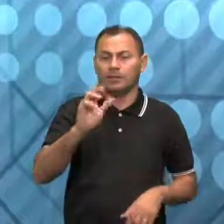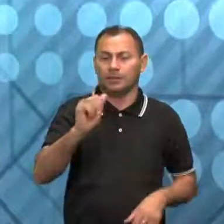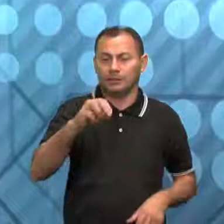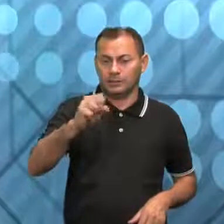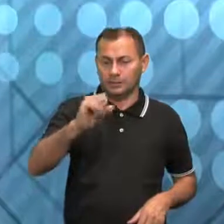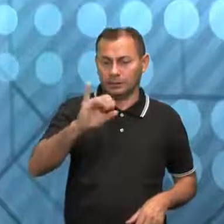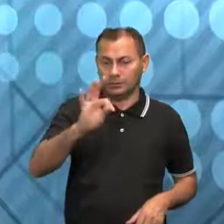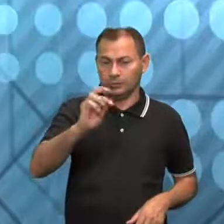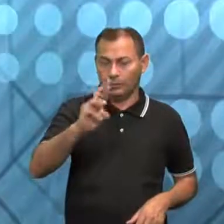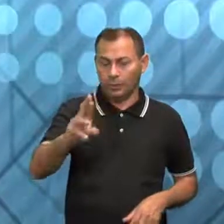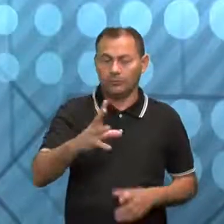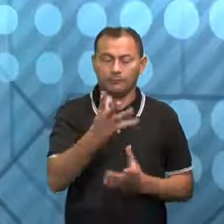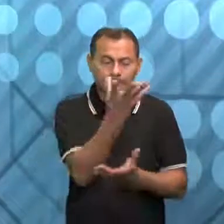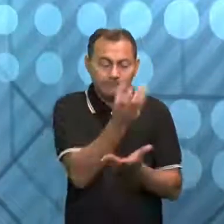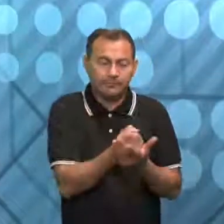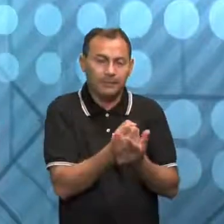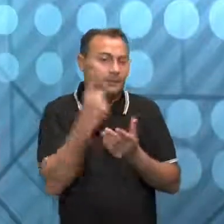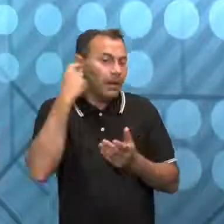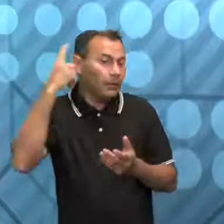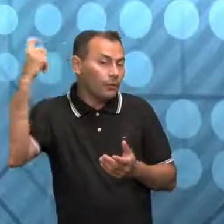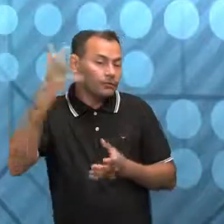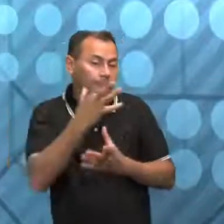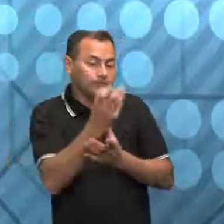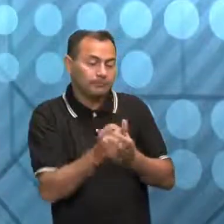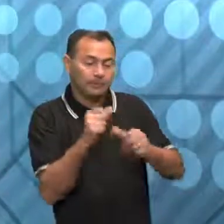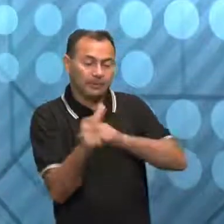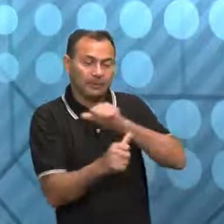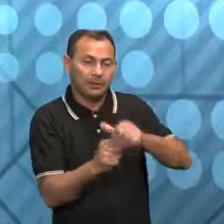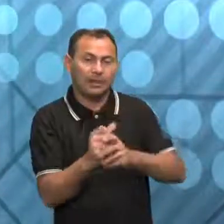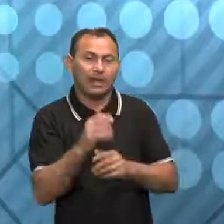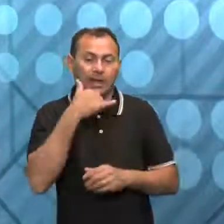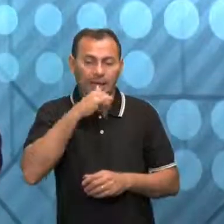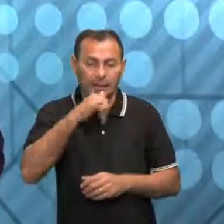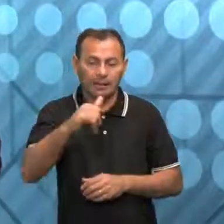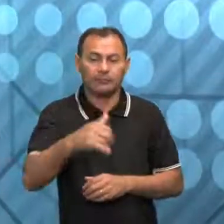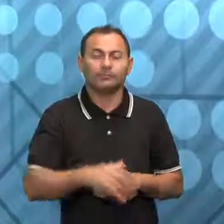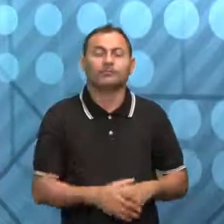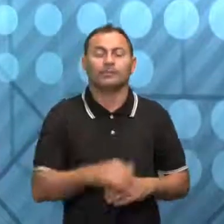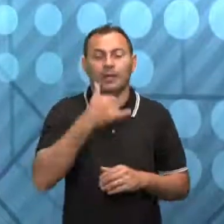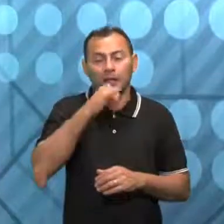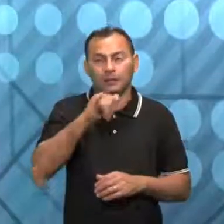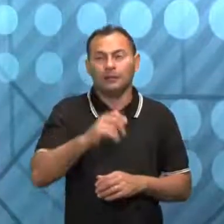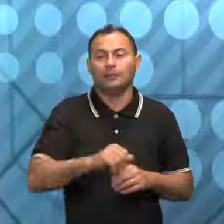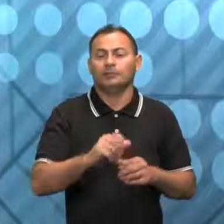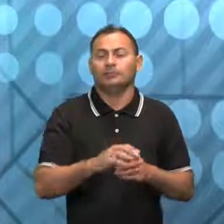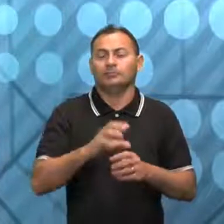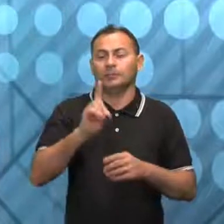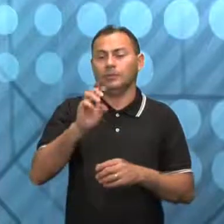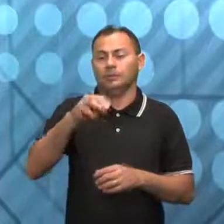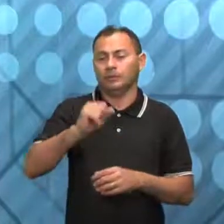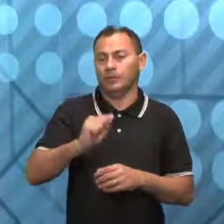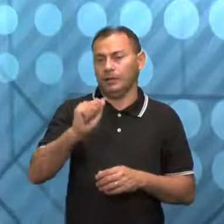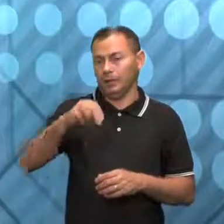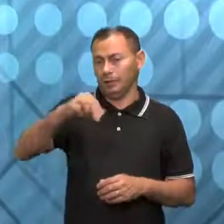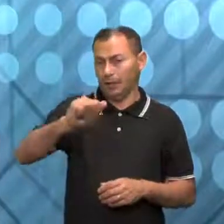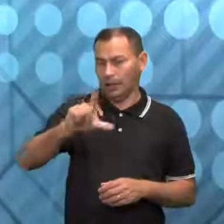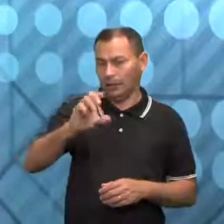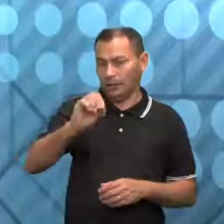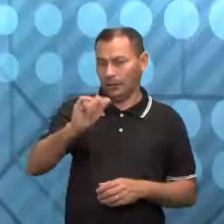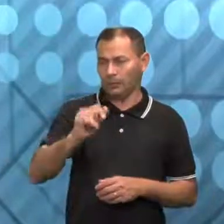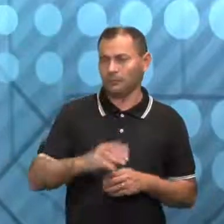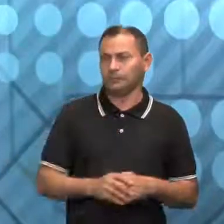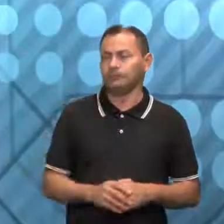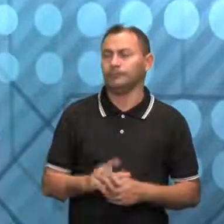que vai captar esse sinal, vai transformar em sinal elétrico, e esse sinal elétrico vai estar no domínio analógico.